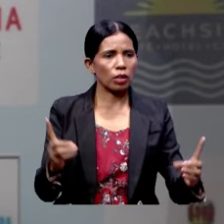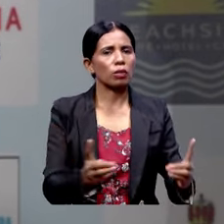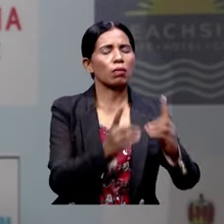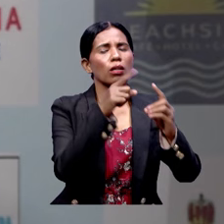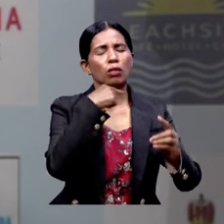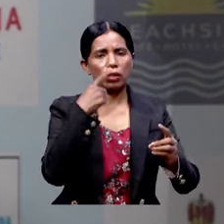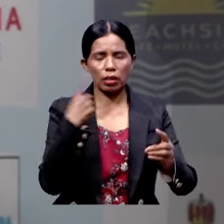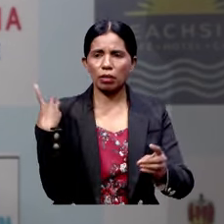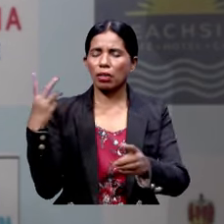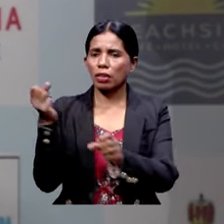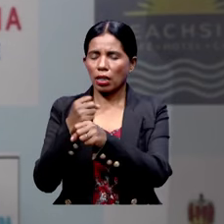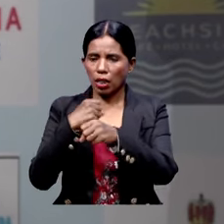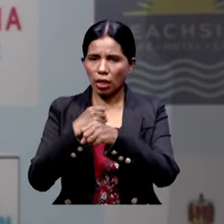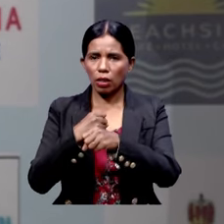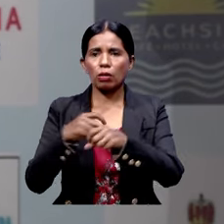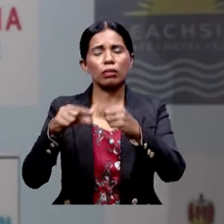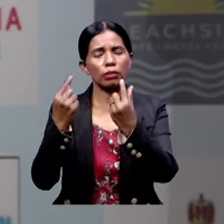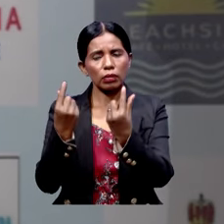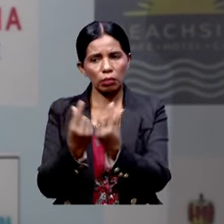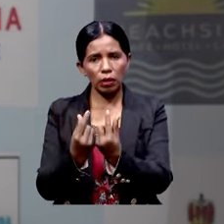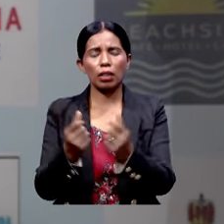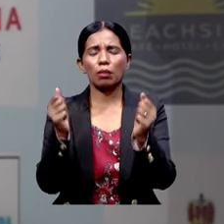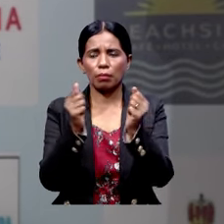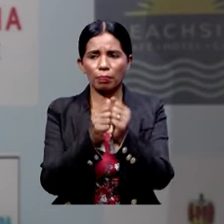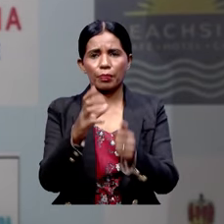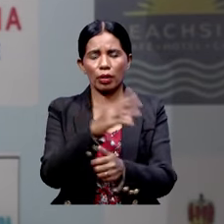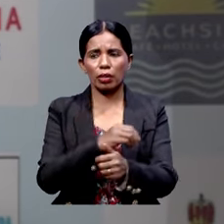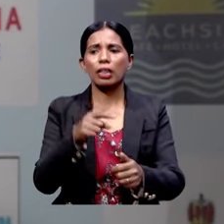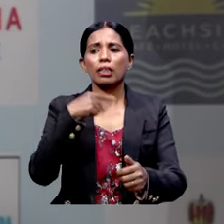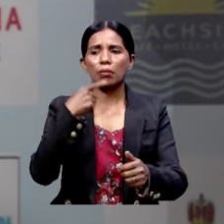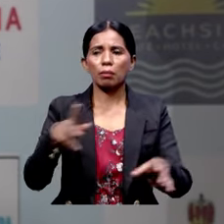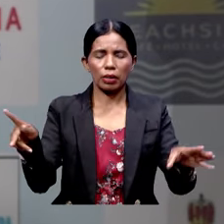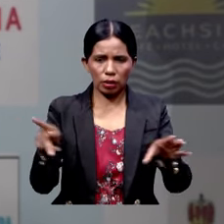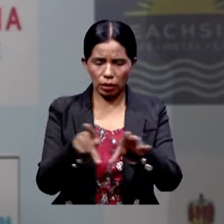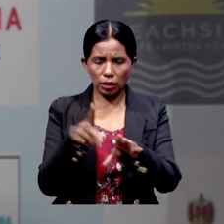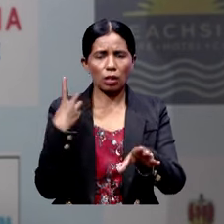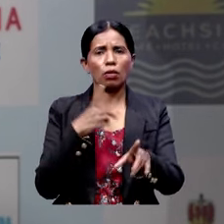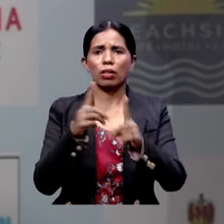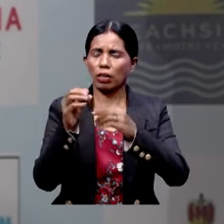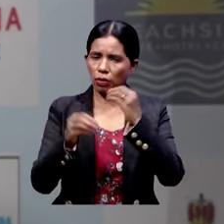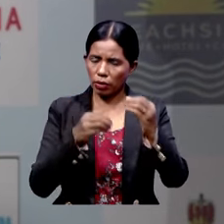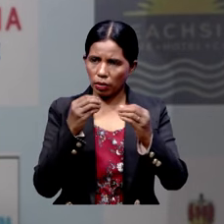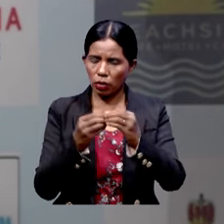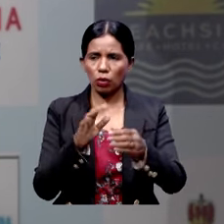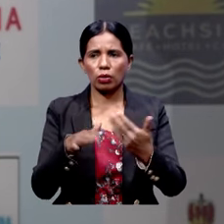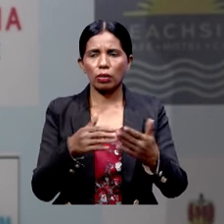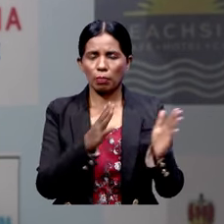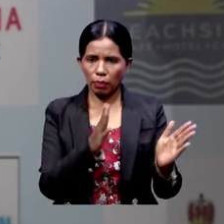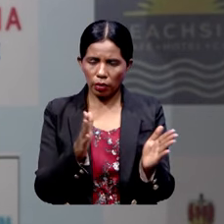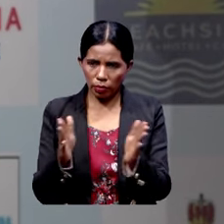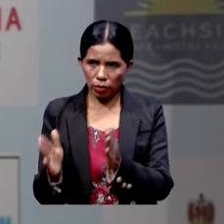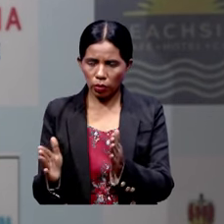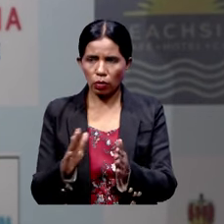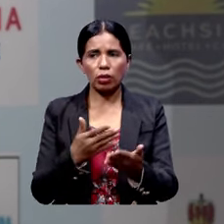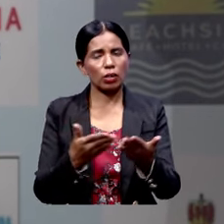tabuca canaliza. Então, ele cria rede de contato com a CCI. Não, mas se é mais carola parte, e tabuca que negocia, e tabuca parte, todo tem preparado, e eu